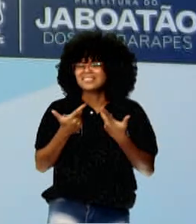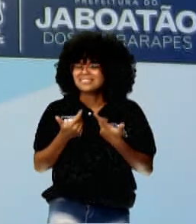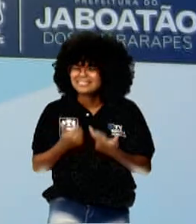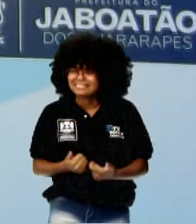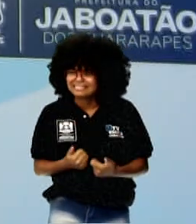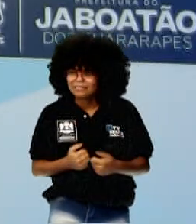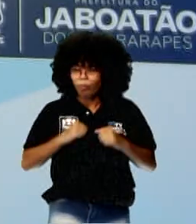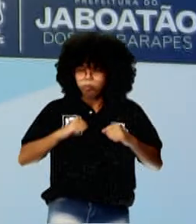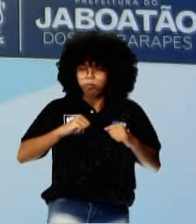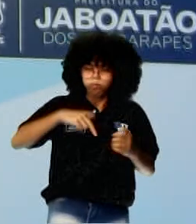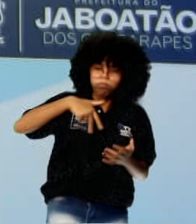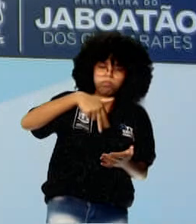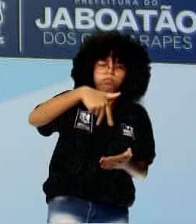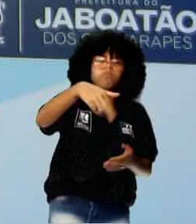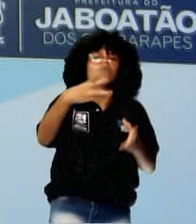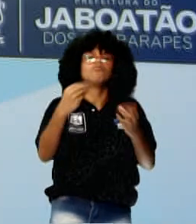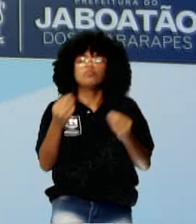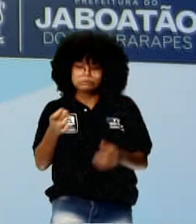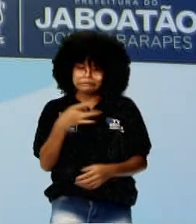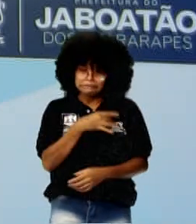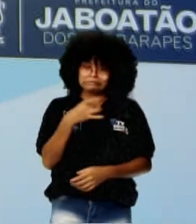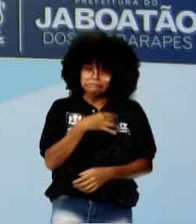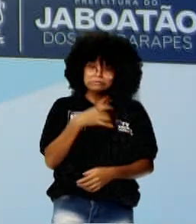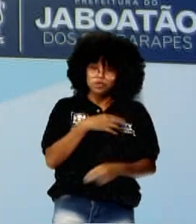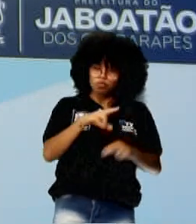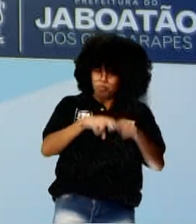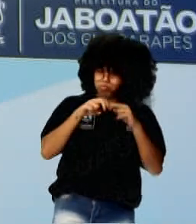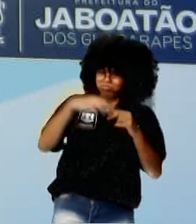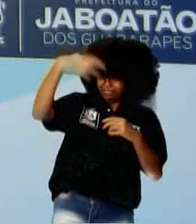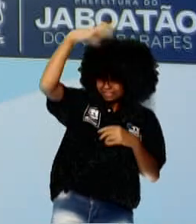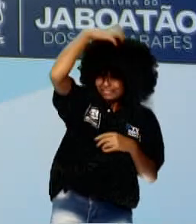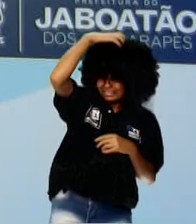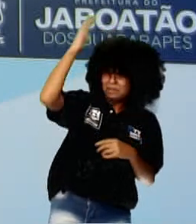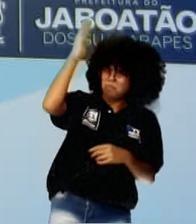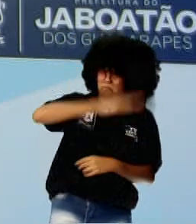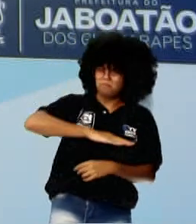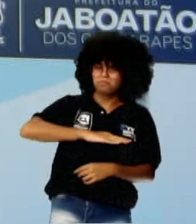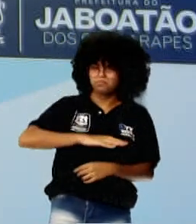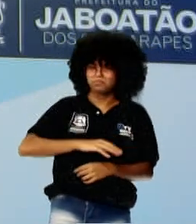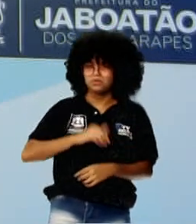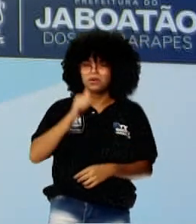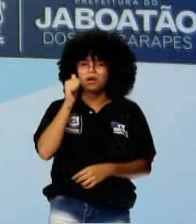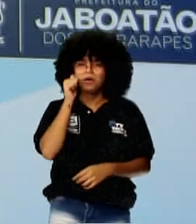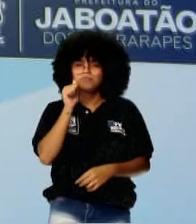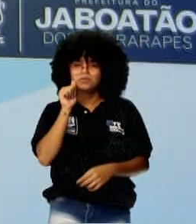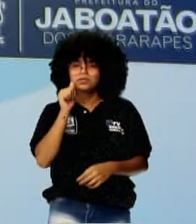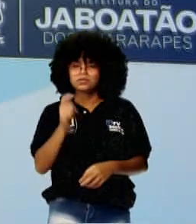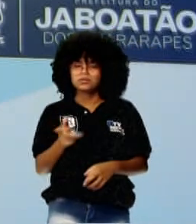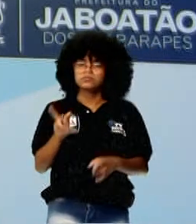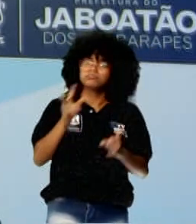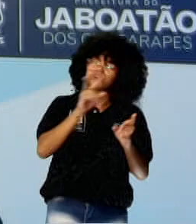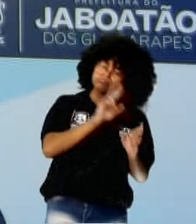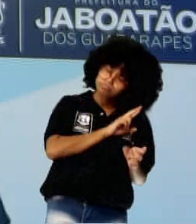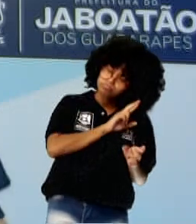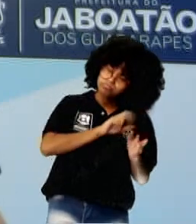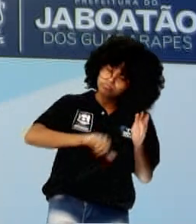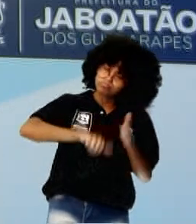correr, fugir, com medo daquela rainha má, a menina deitou-se na primeira